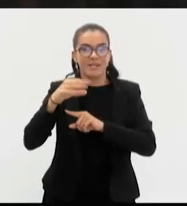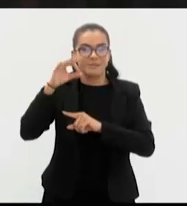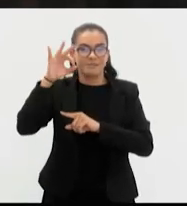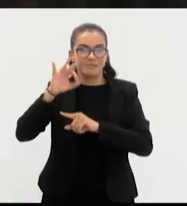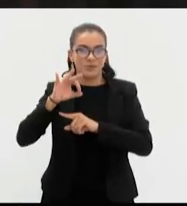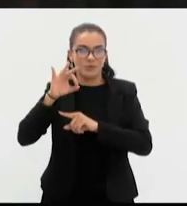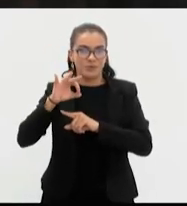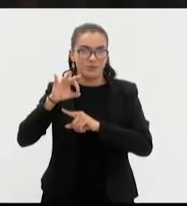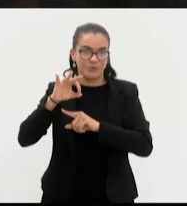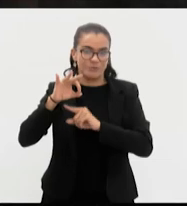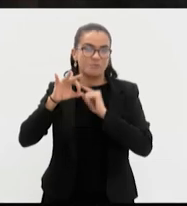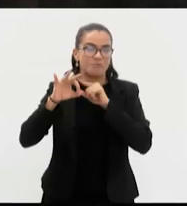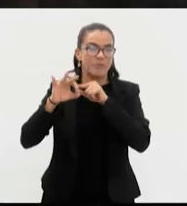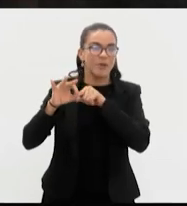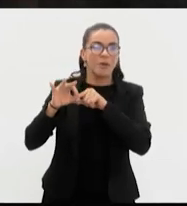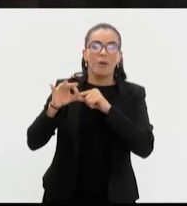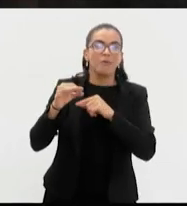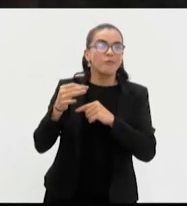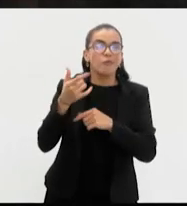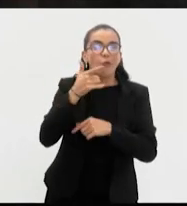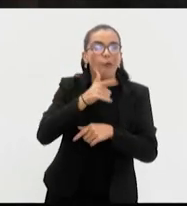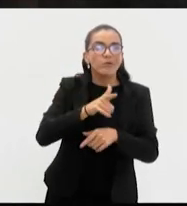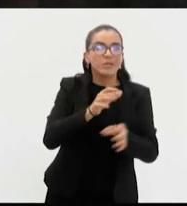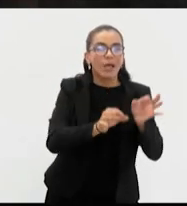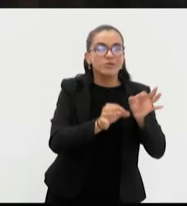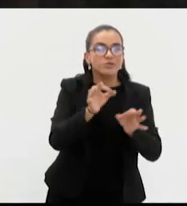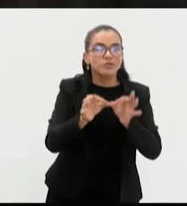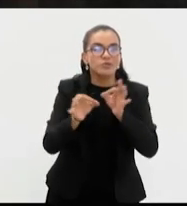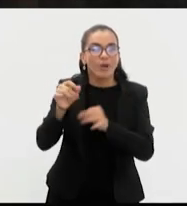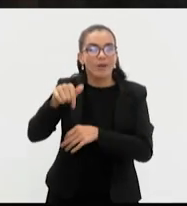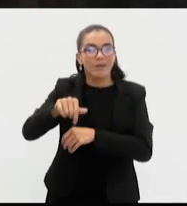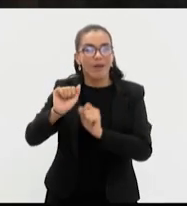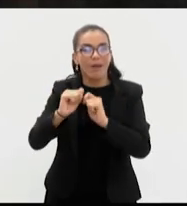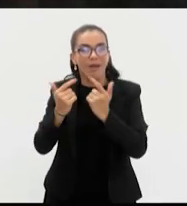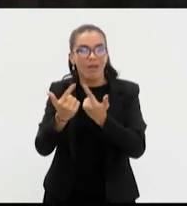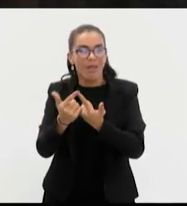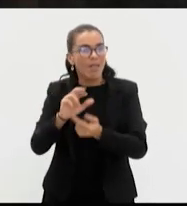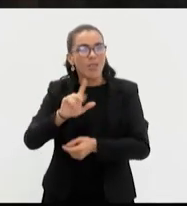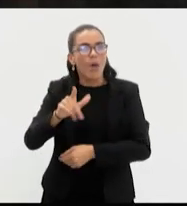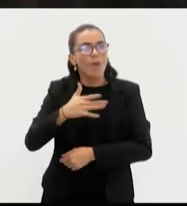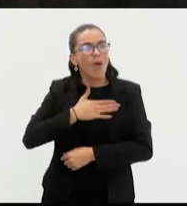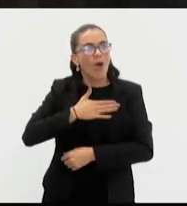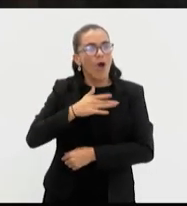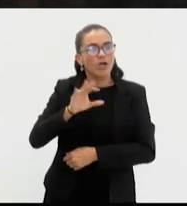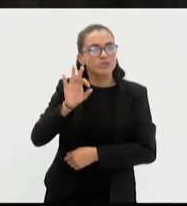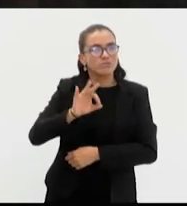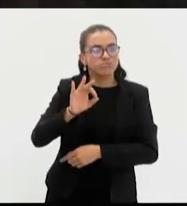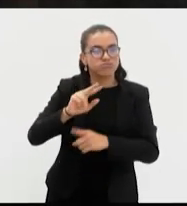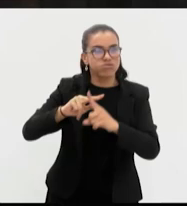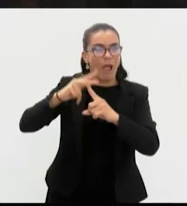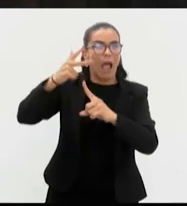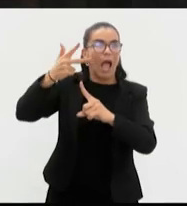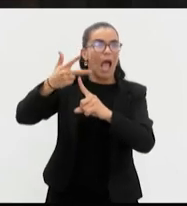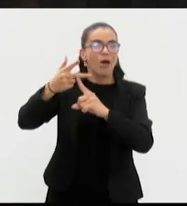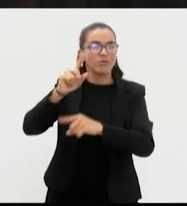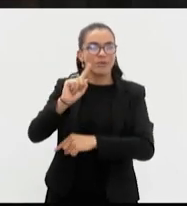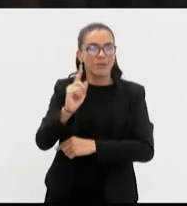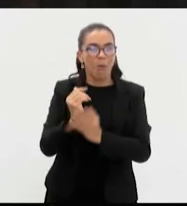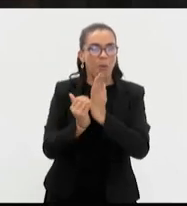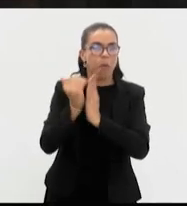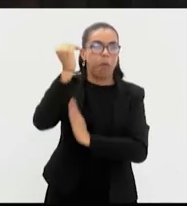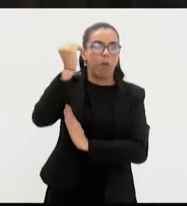percentuais processo não caminha na casa não é porque eu gosto de alíquota alta não para